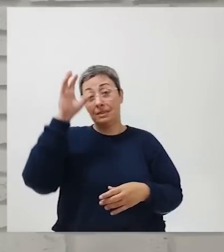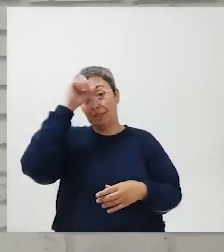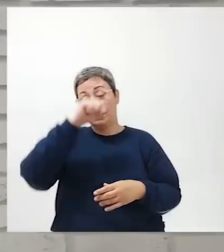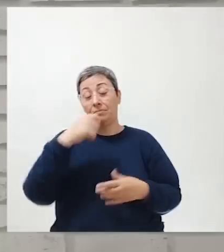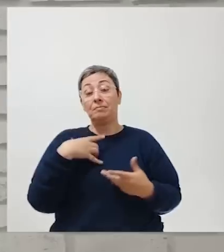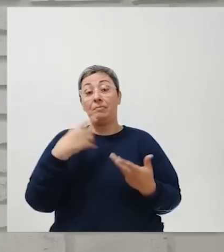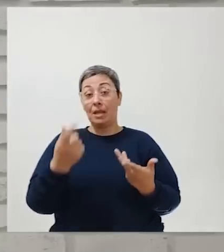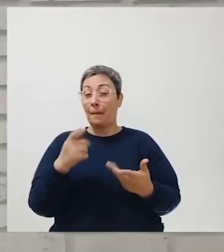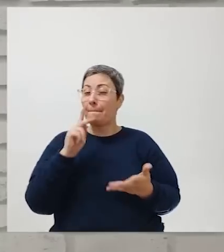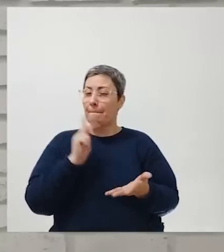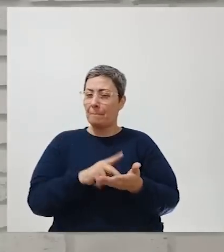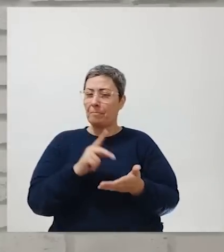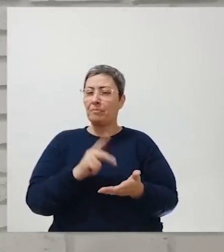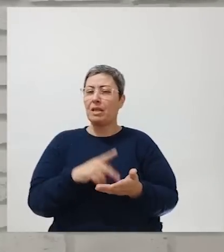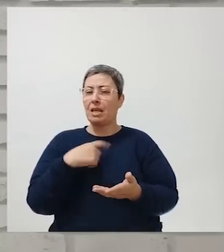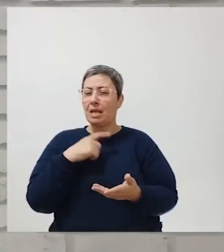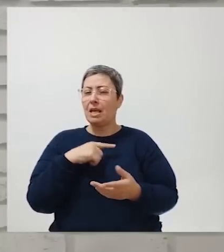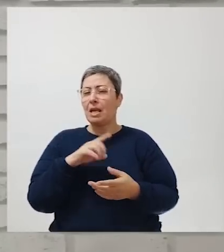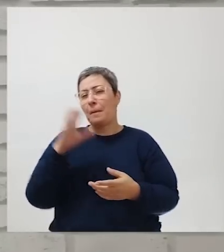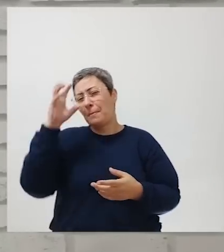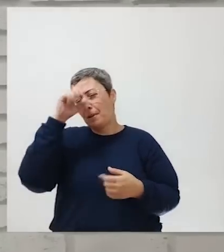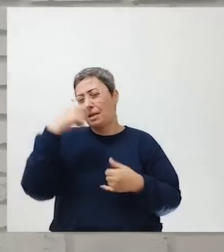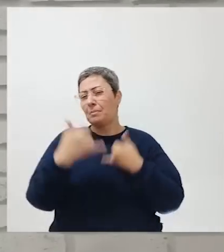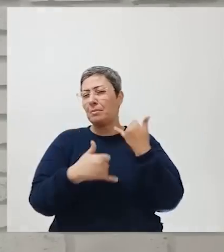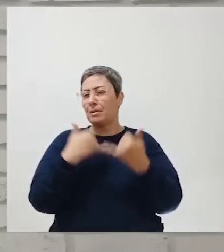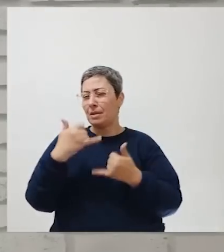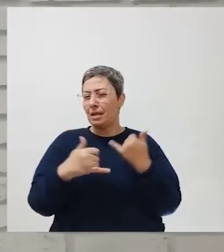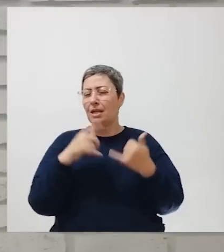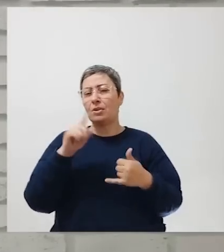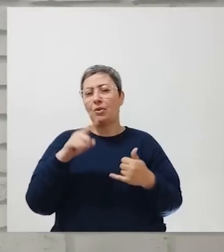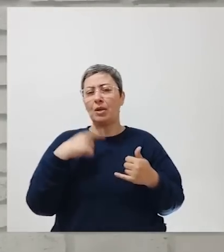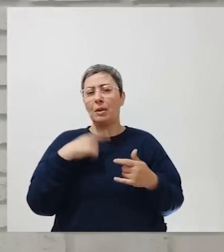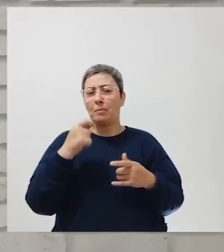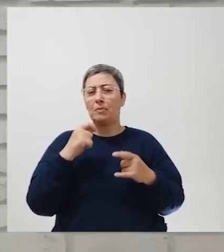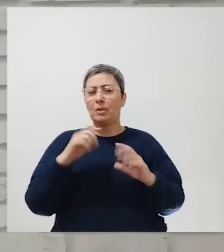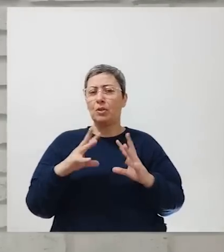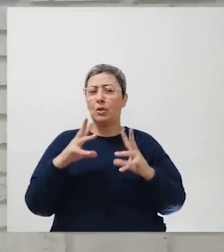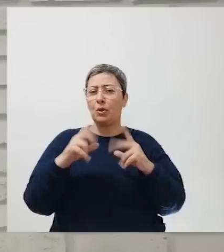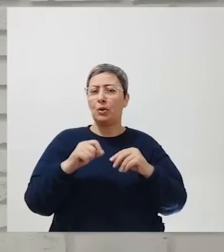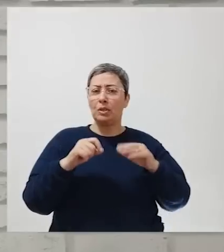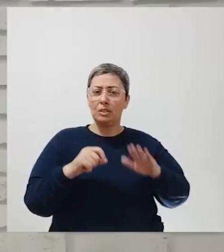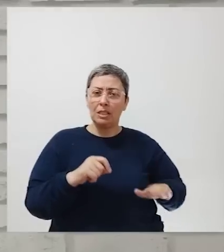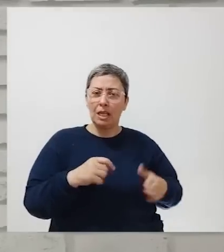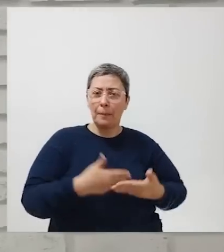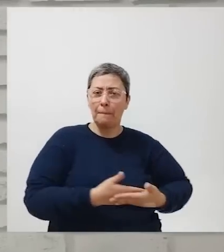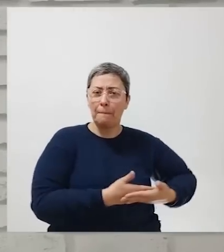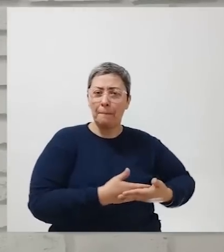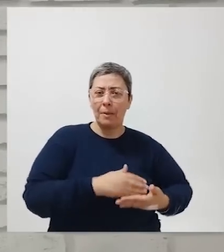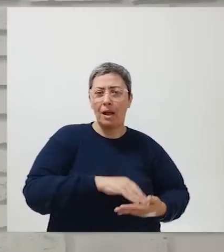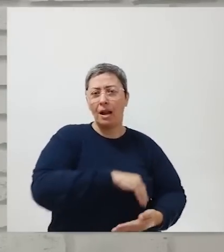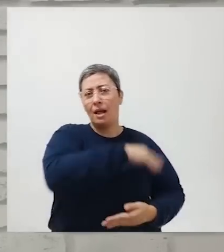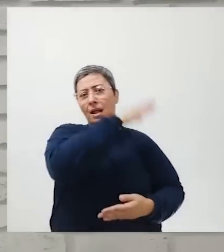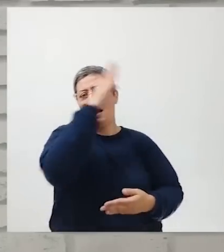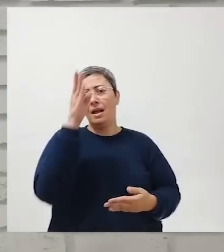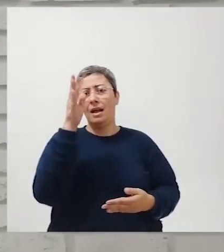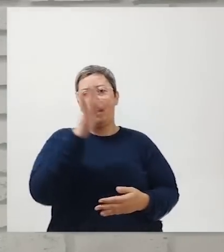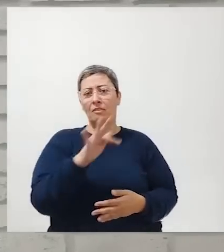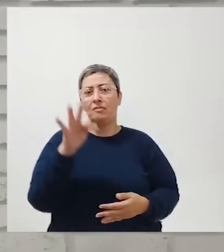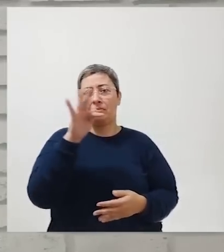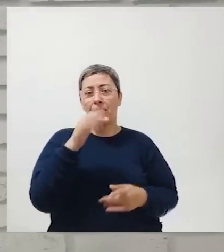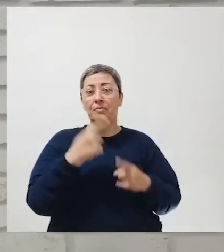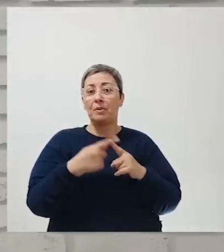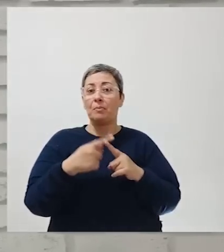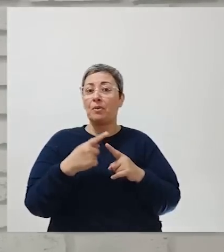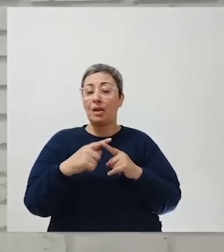Na verdade, eu acho que essa coisa de aprender brincando devia existir desde a creche até a faculdade,